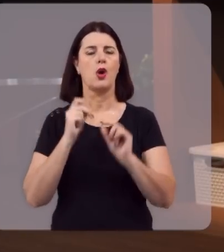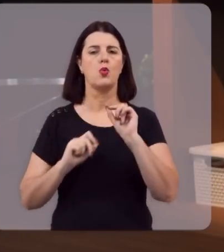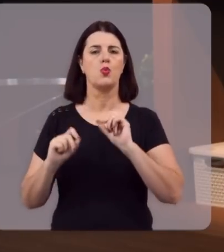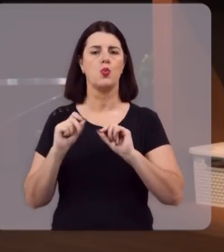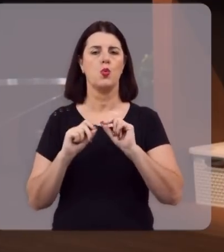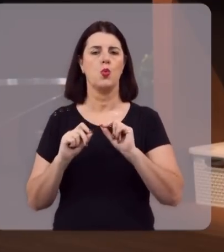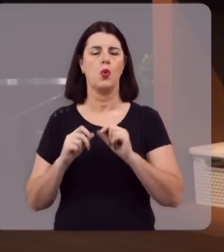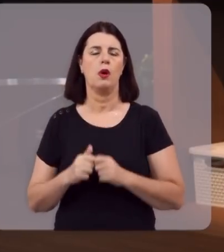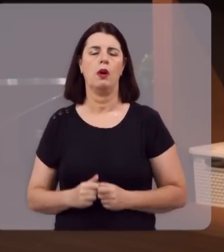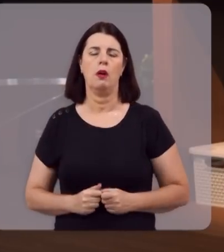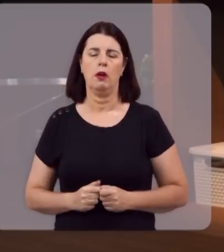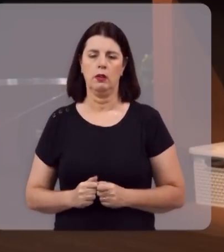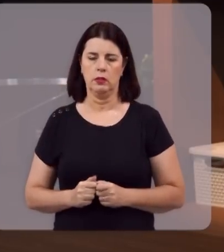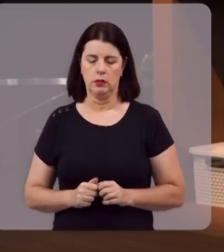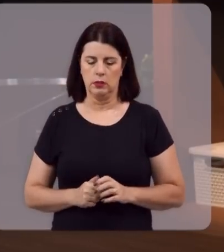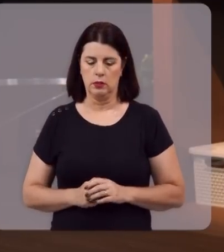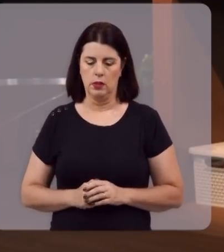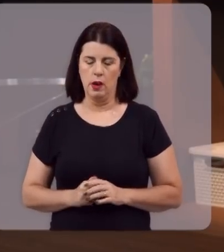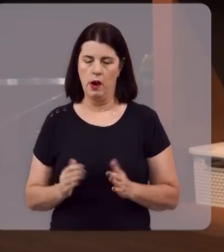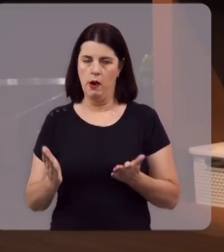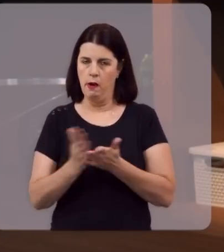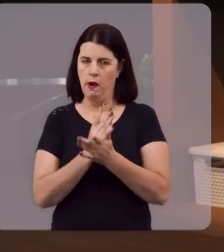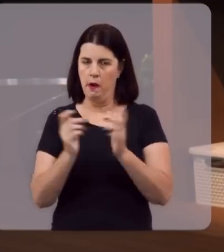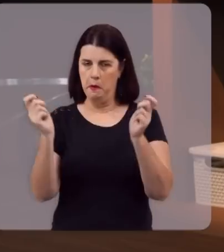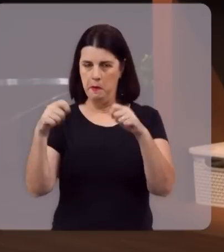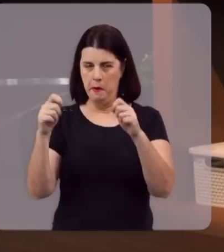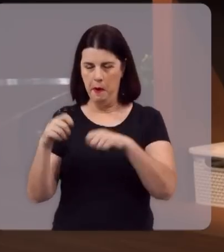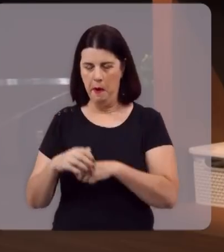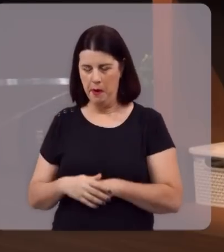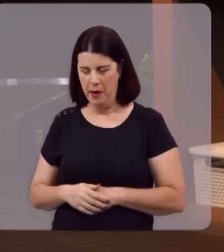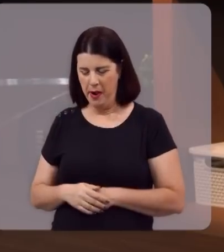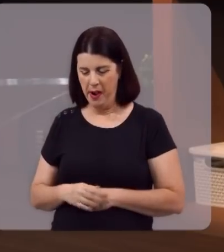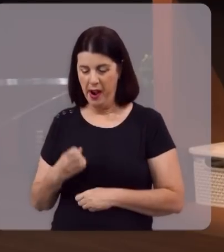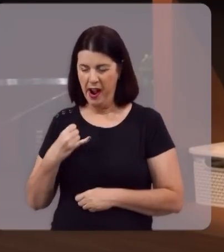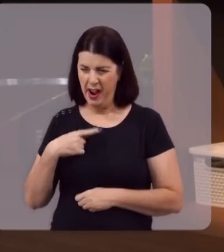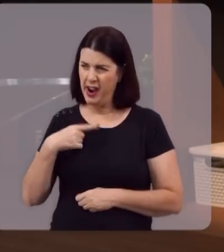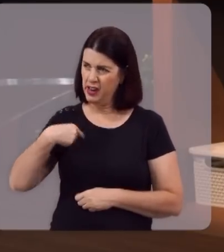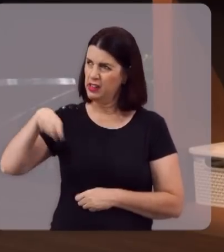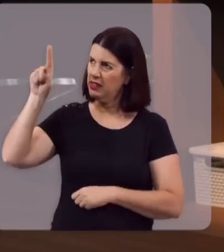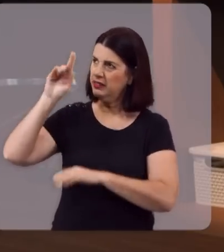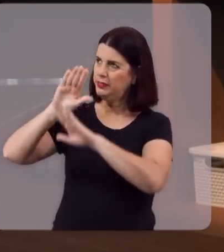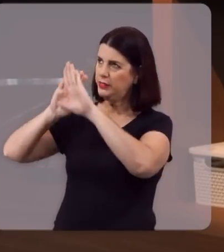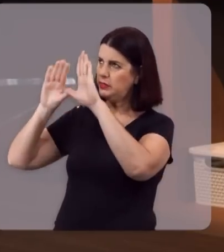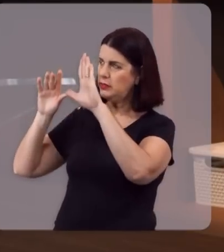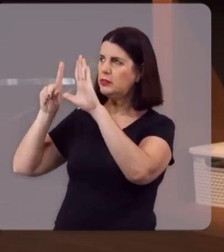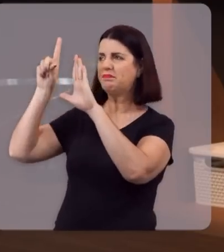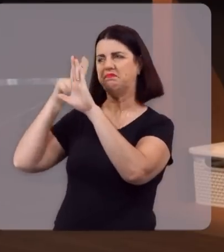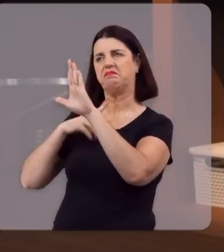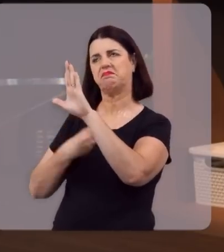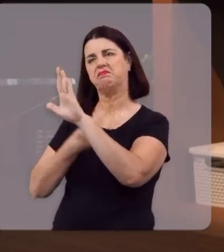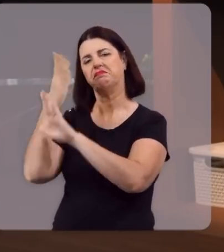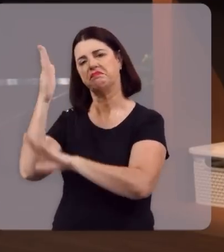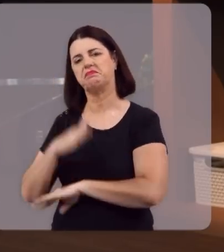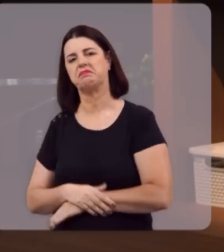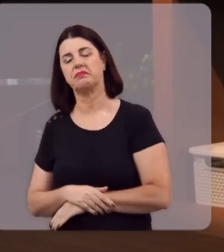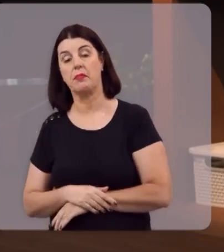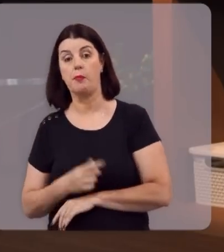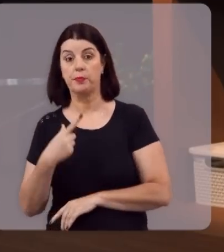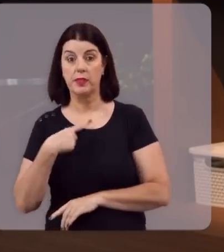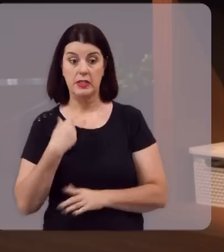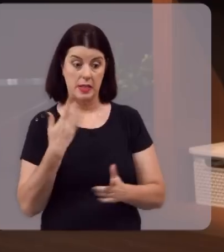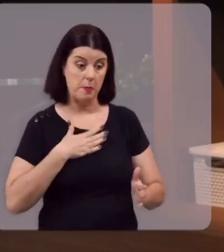aqui algumas possibilidades se suba aos céus lá estás